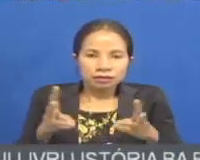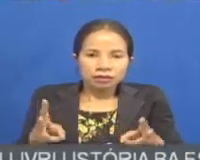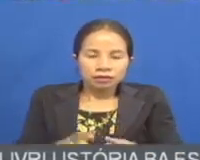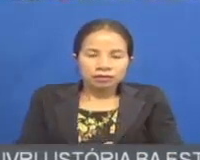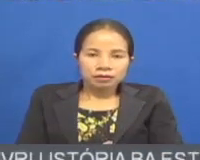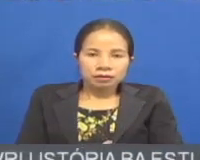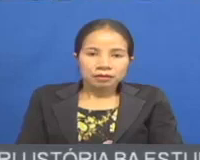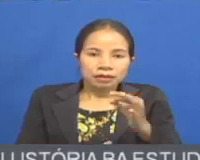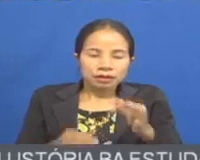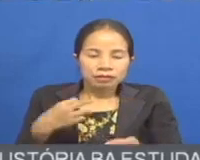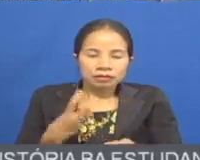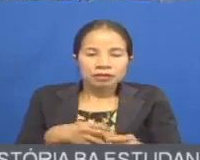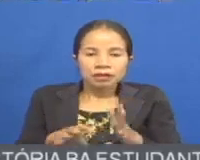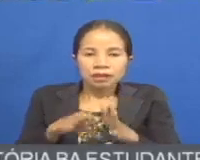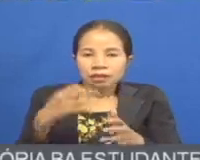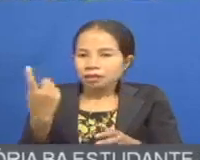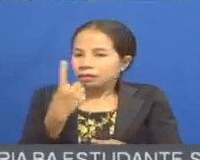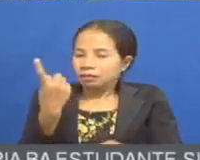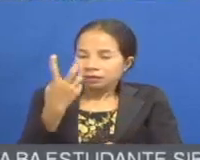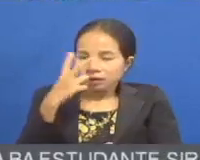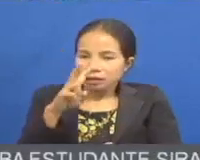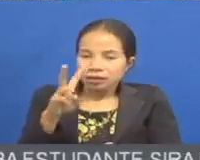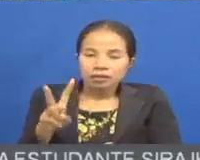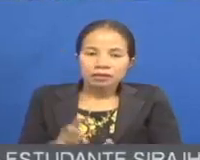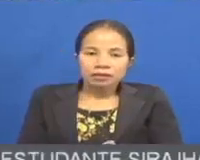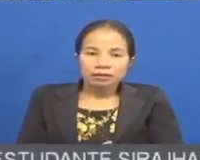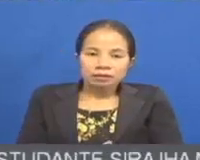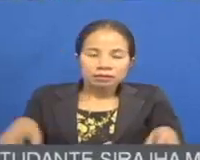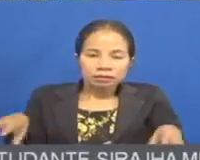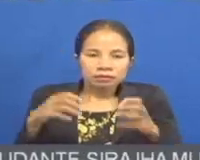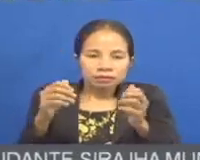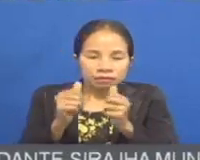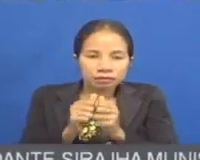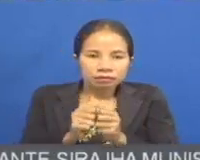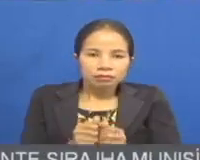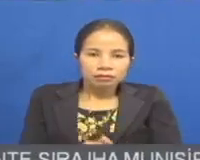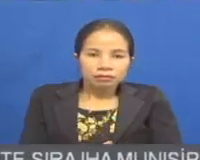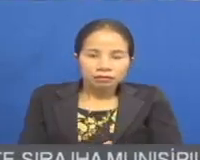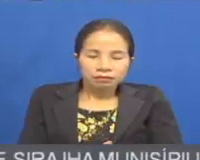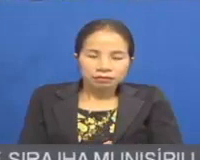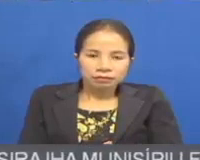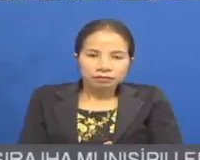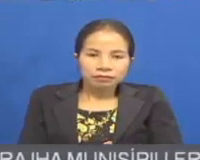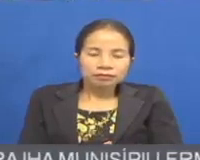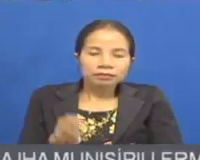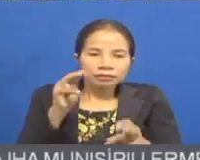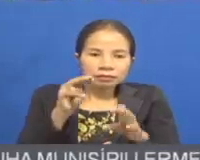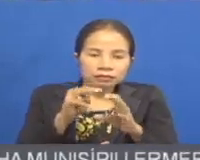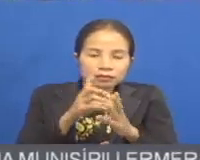E quando ita hetan na fatin, ita se serviço a muito com parte de gestão do mercado para